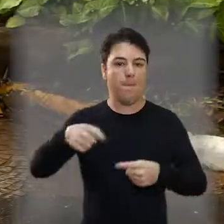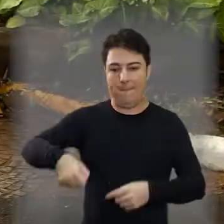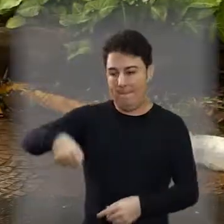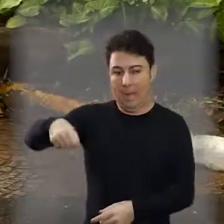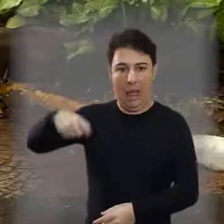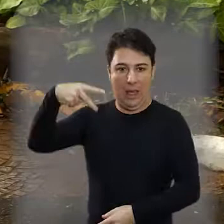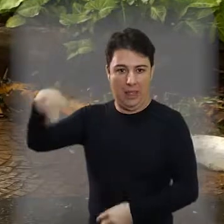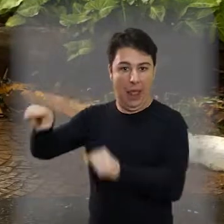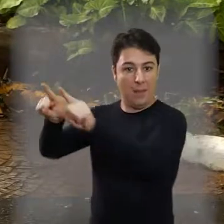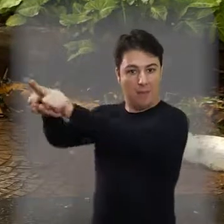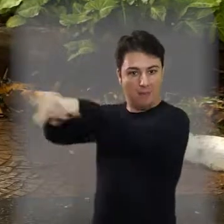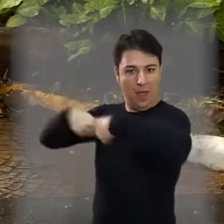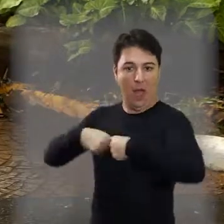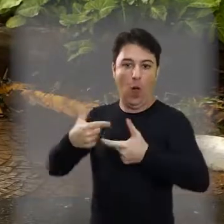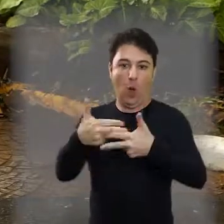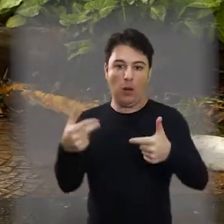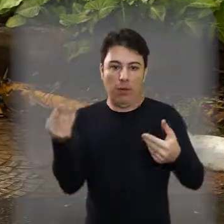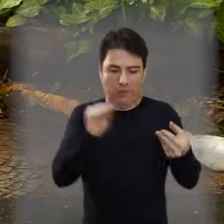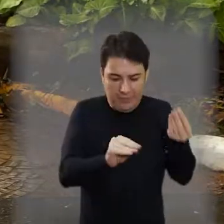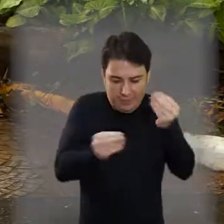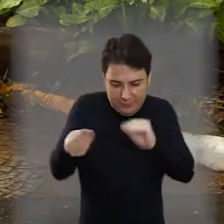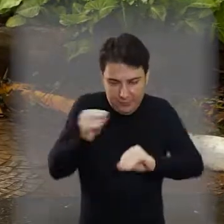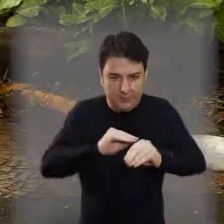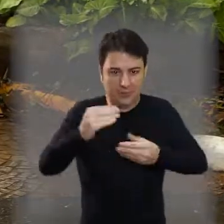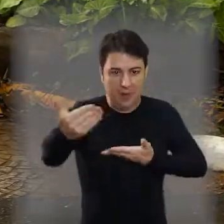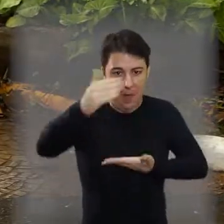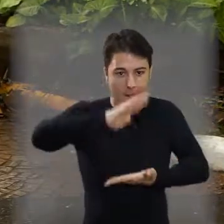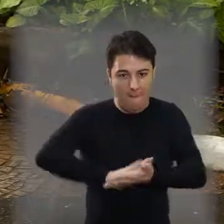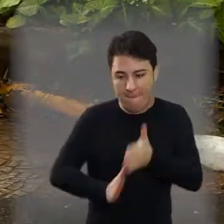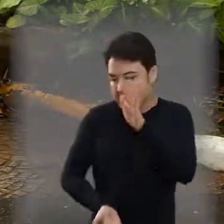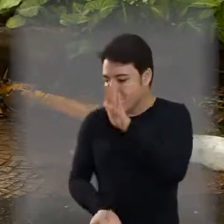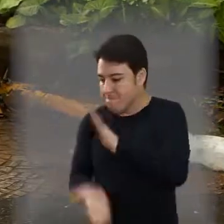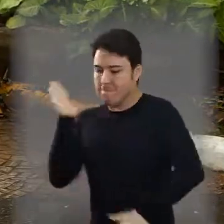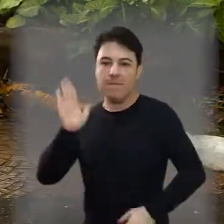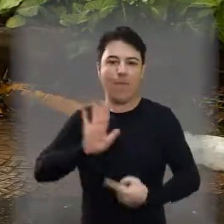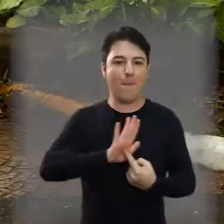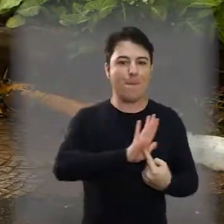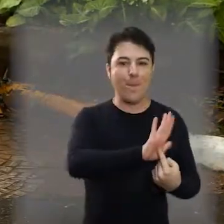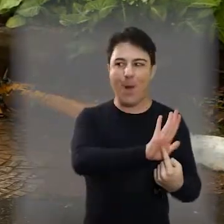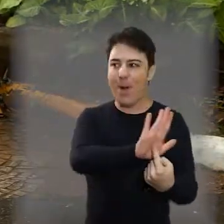lembro que eu peguei essa maleta de maquiagem da minha mãe, maleta quadrada, revestida com tecido de